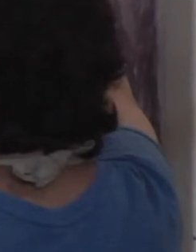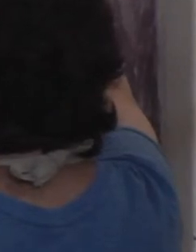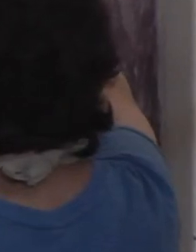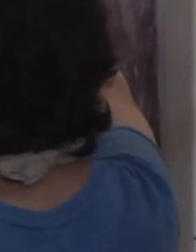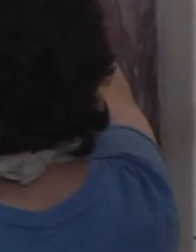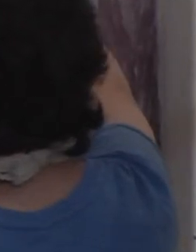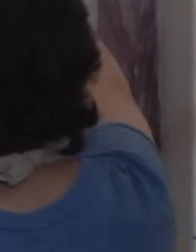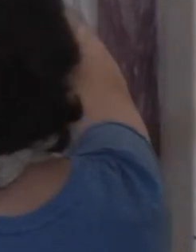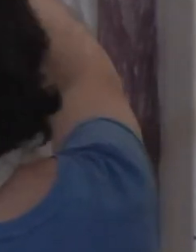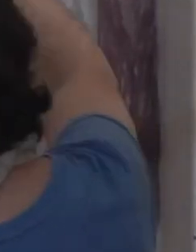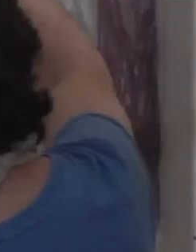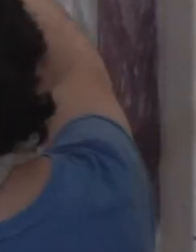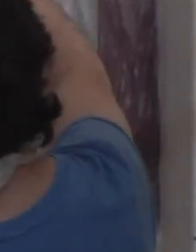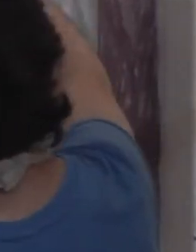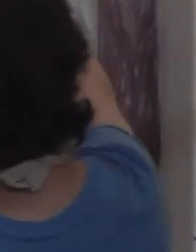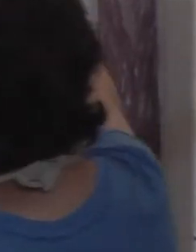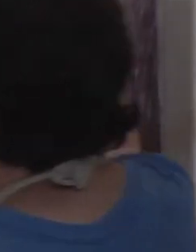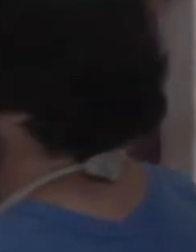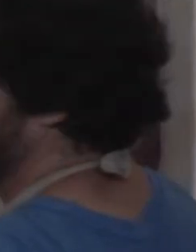inclusive.